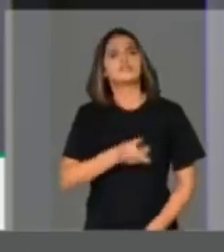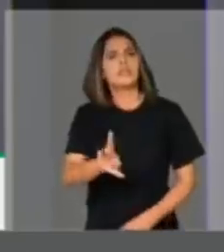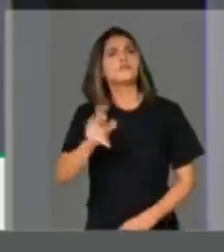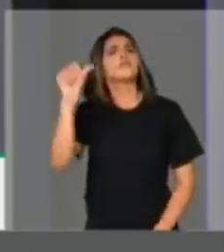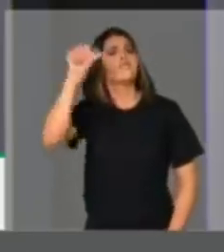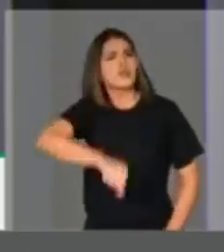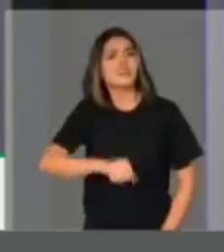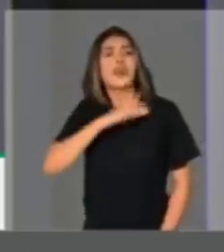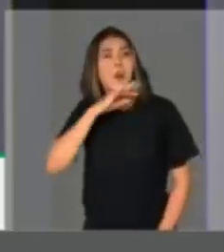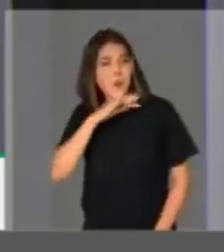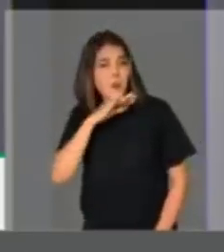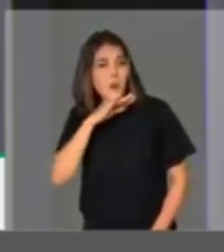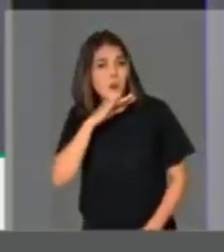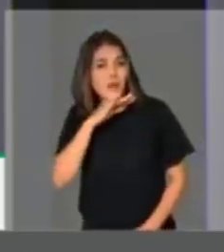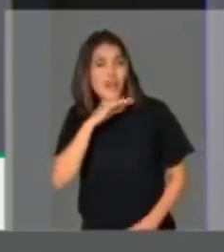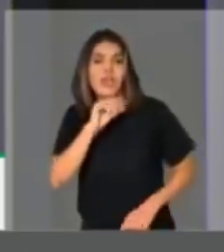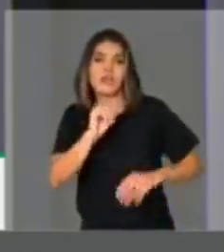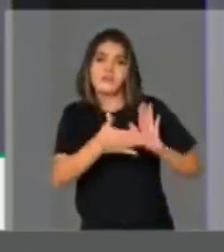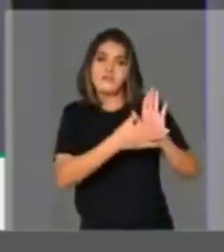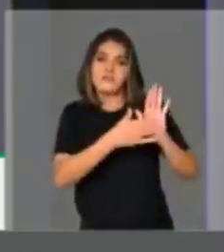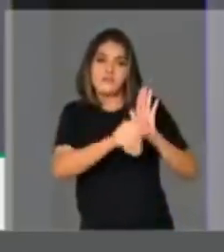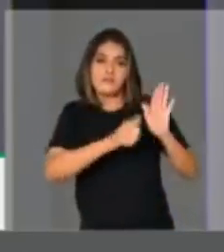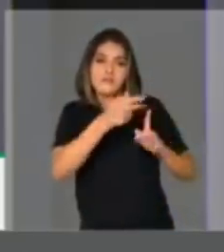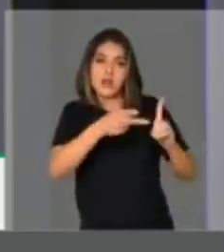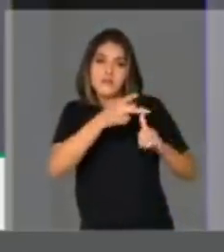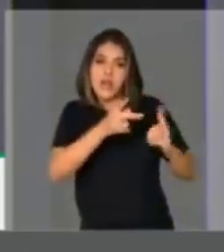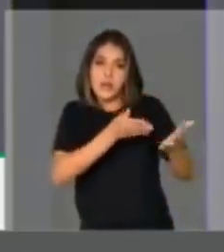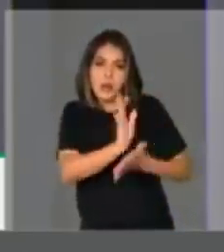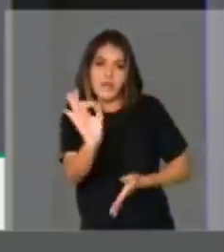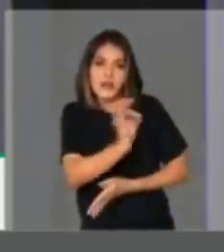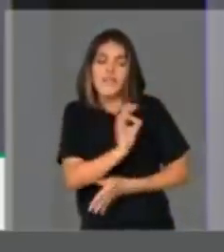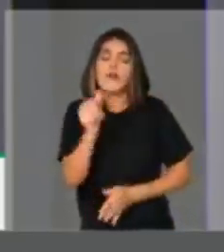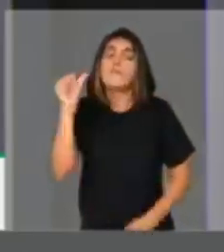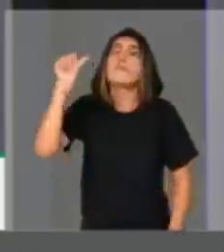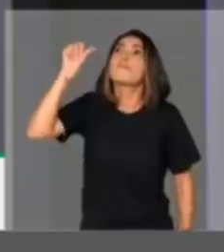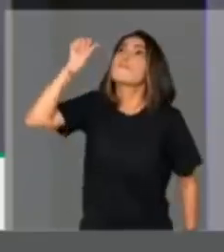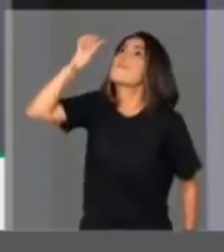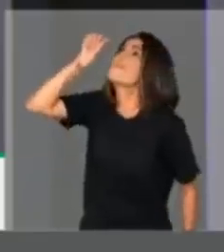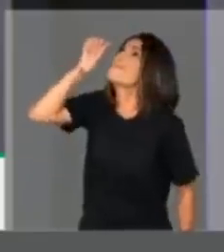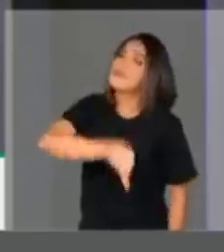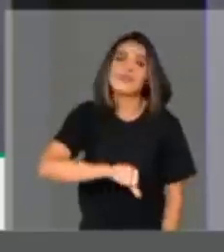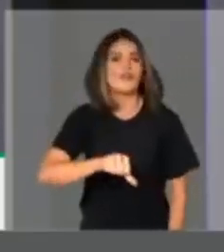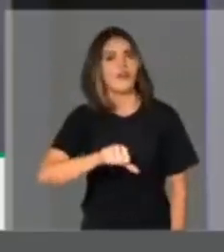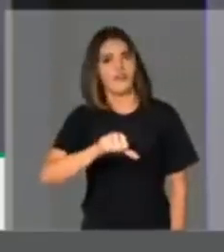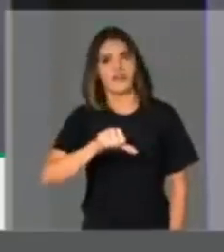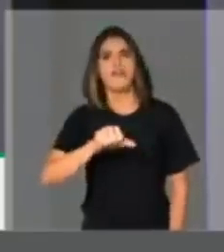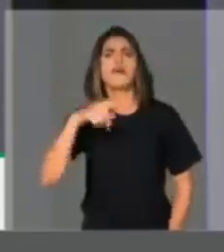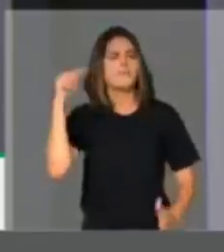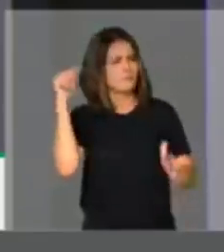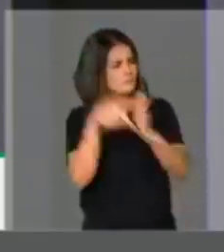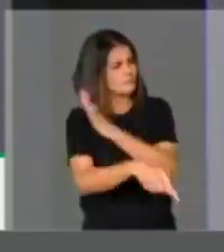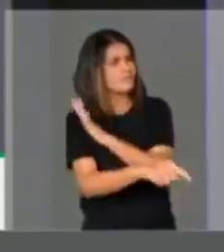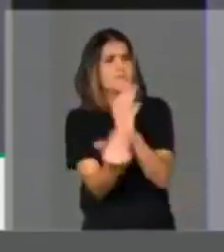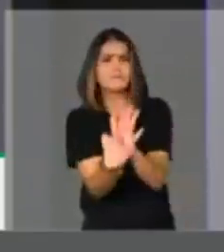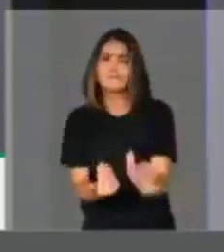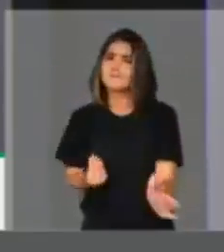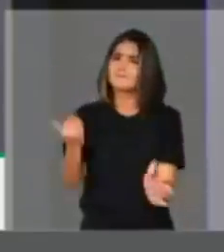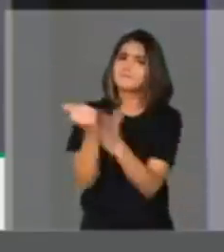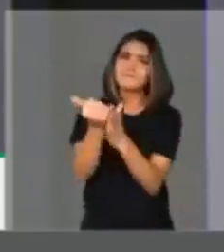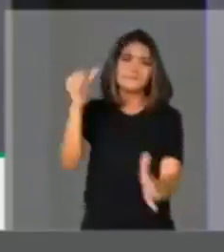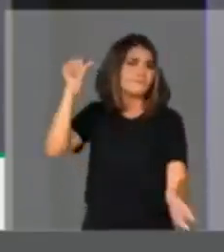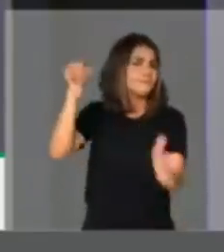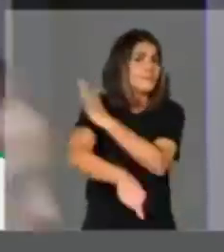Está ruim. Sem a reforma da Previdência vai ficar ruim, vai ficar pior ainda. Tem como ficar pior e cada vez